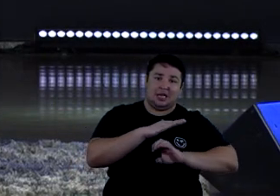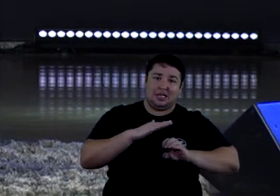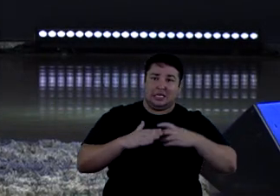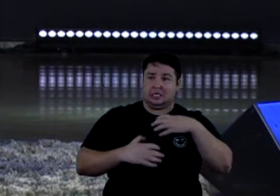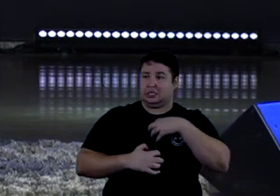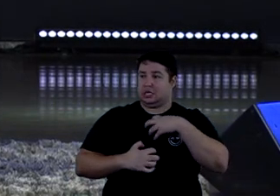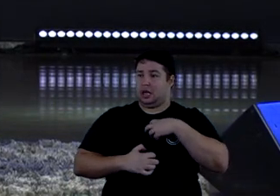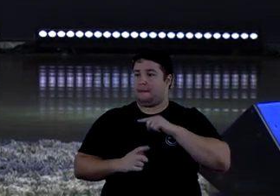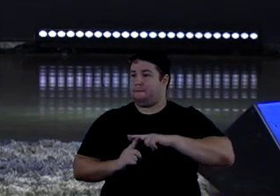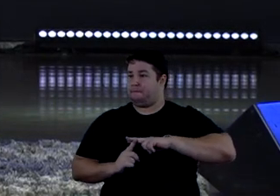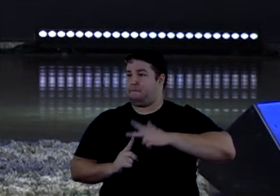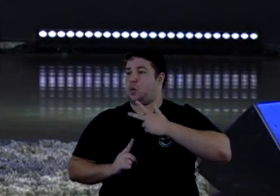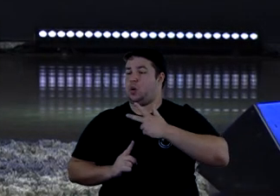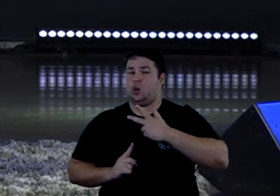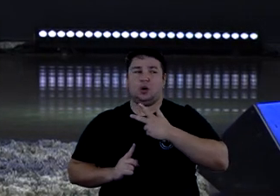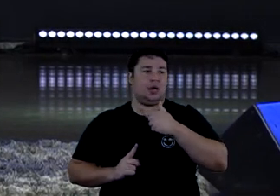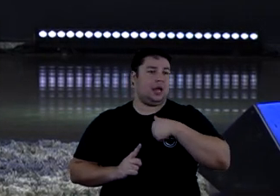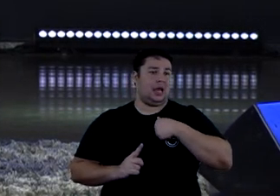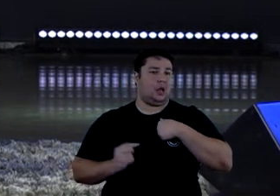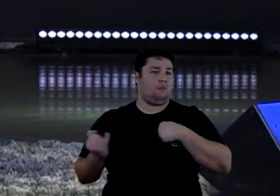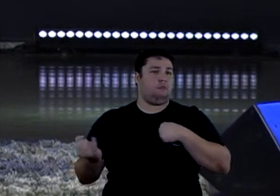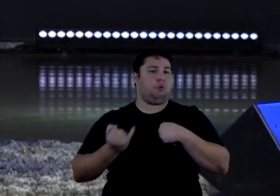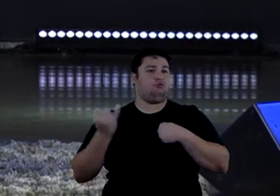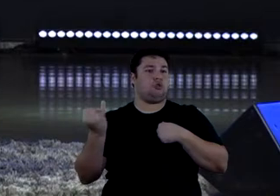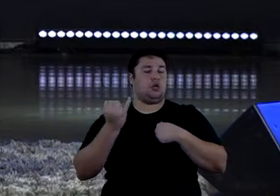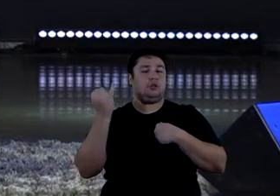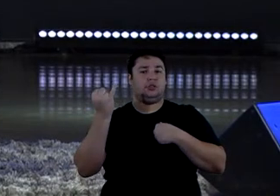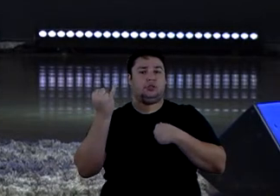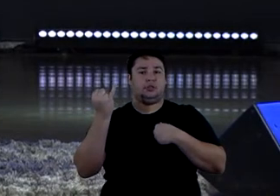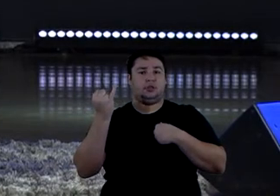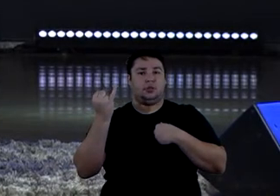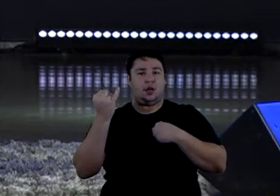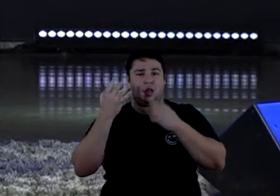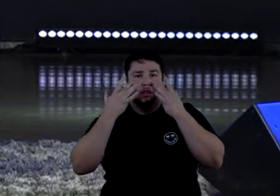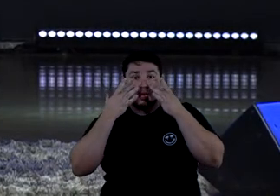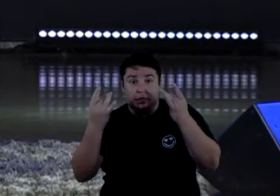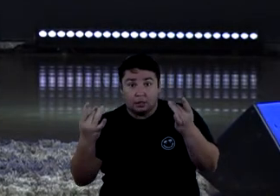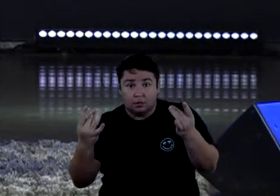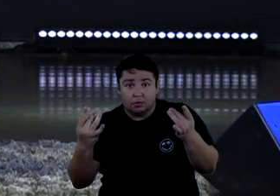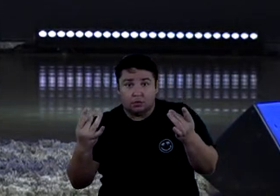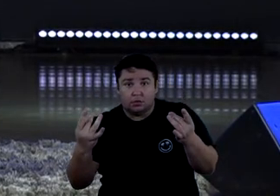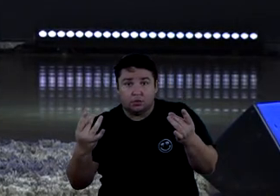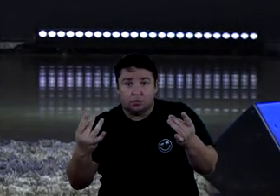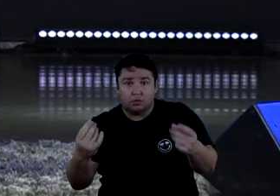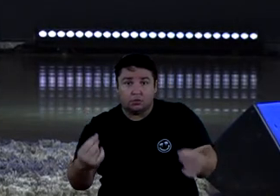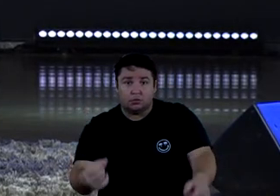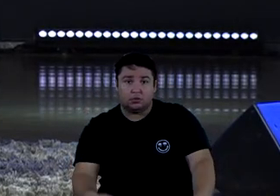se sente promovida, se sente importante. Oh!